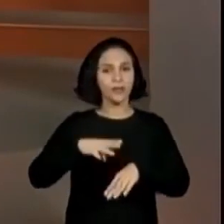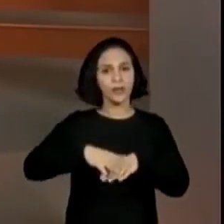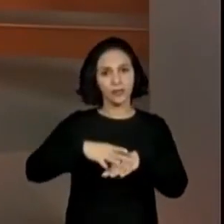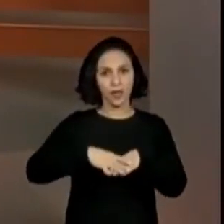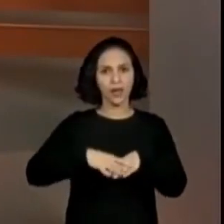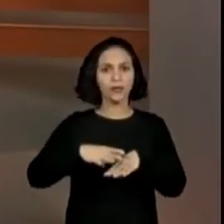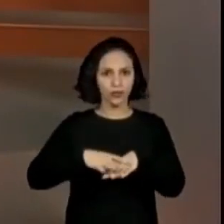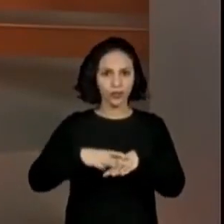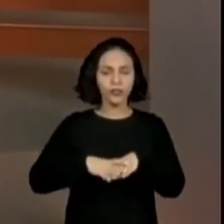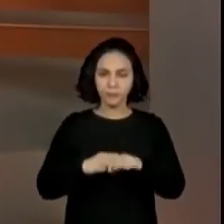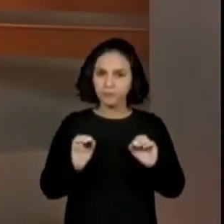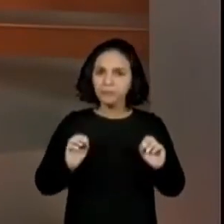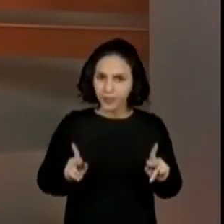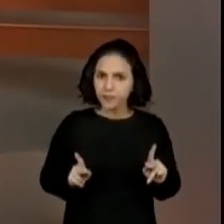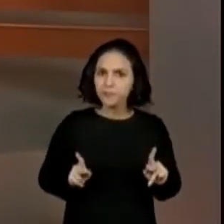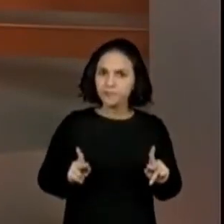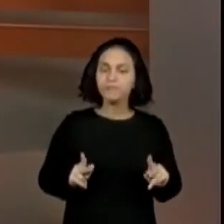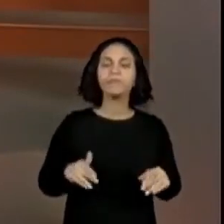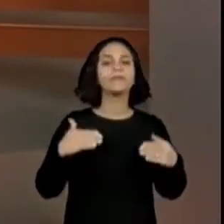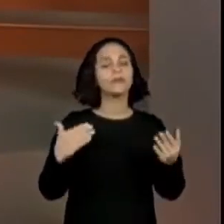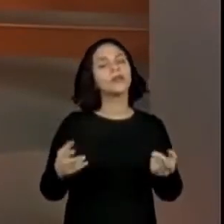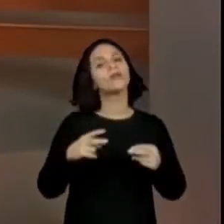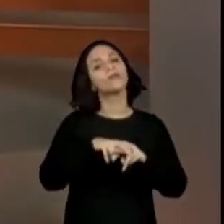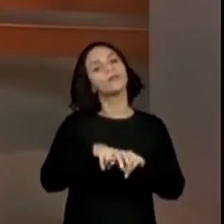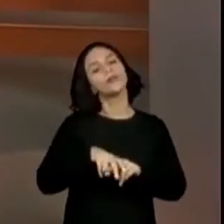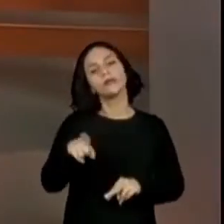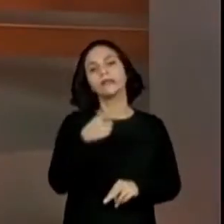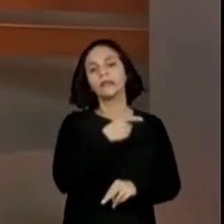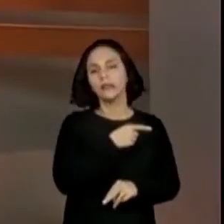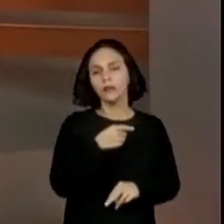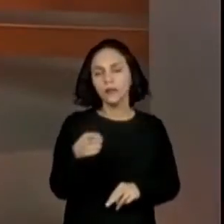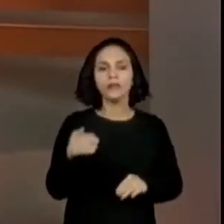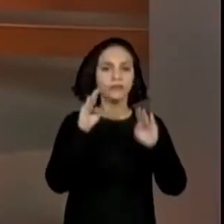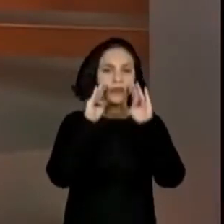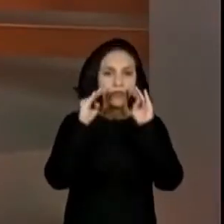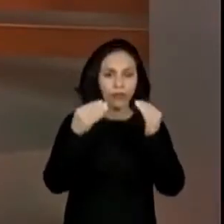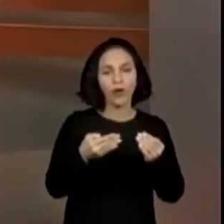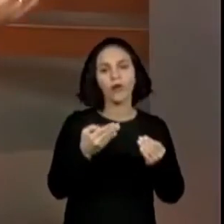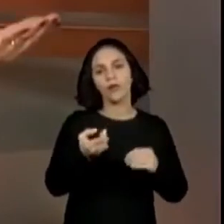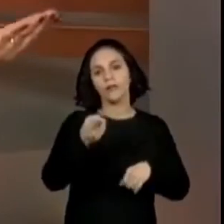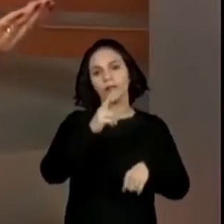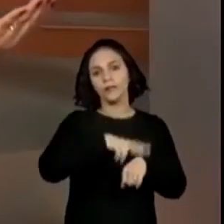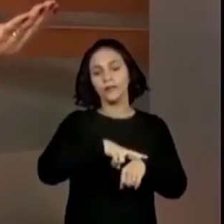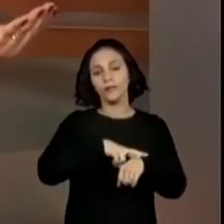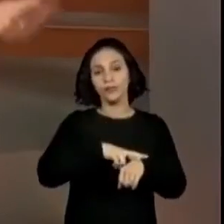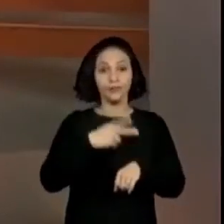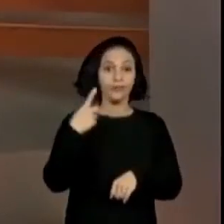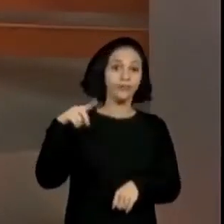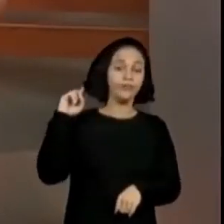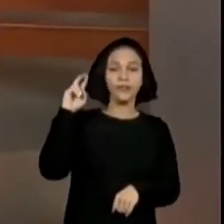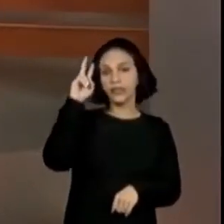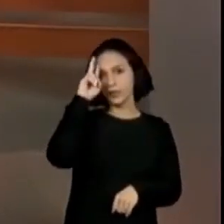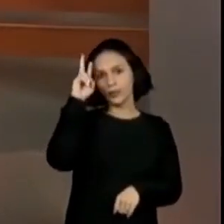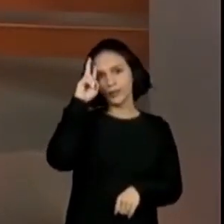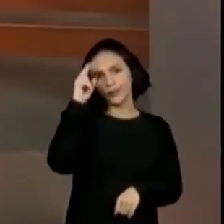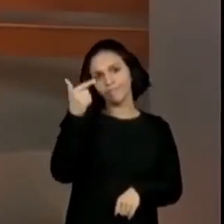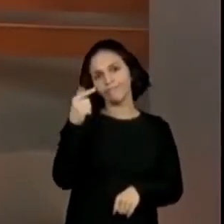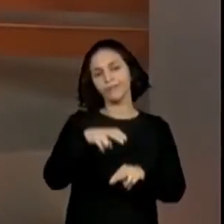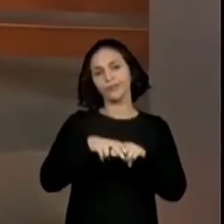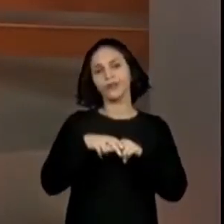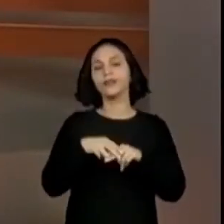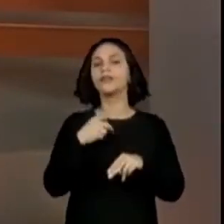matemática Ok então essa semana é uma semana de recuperação como não tivemos aula na segunda-feira por ser